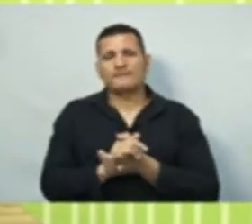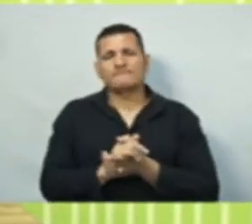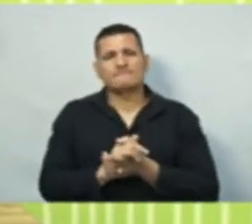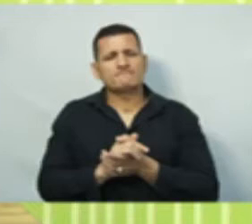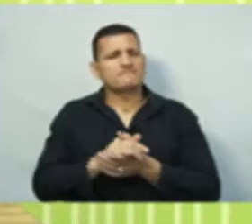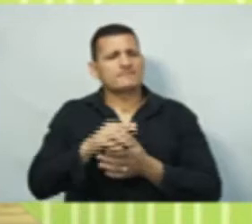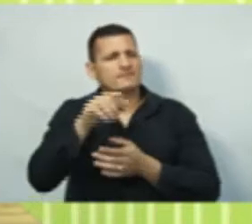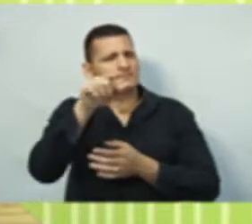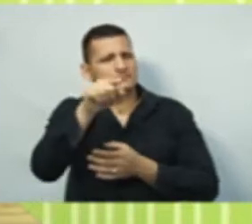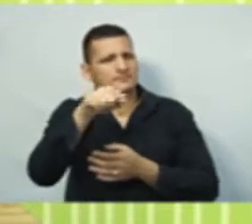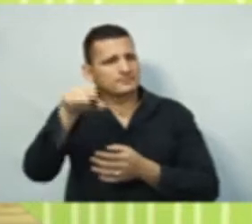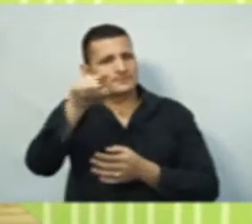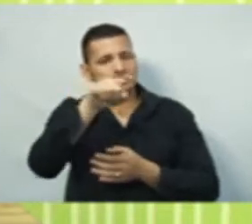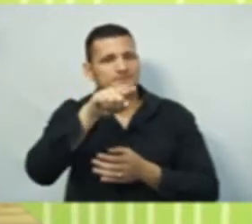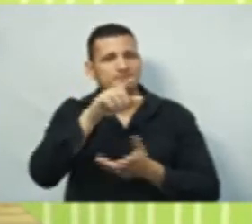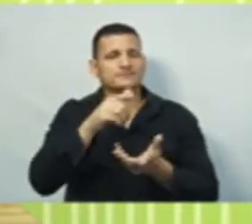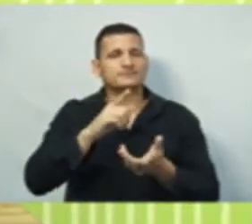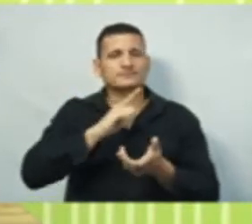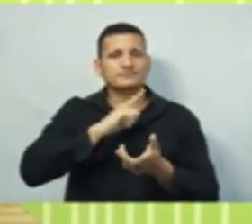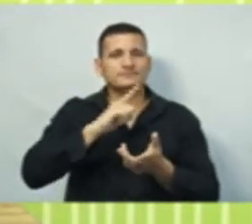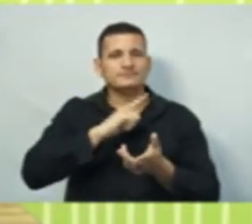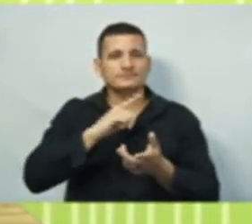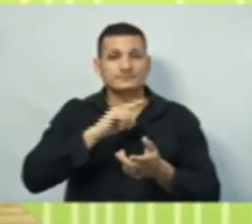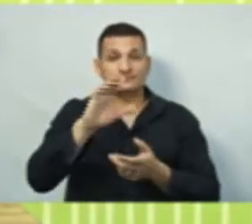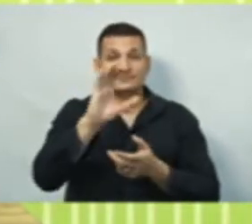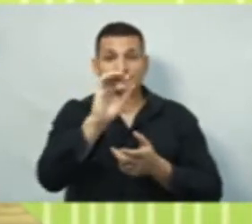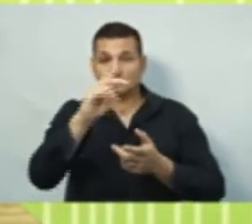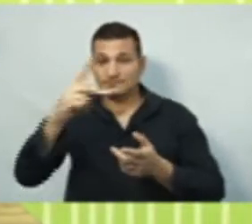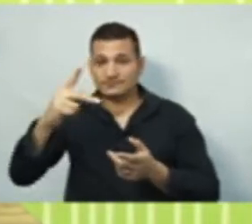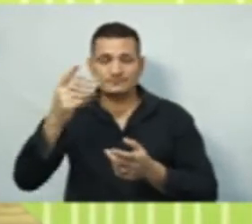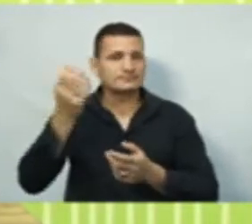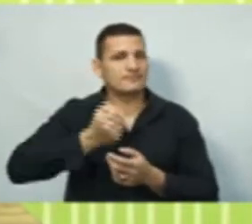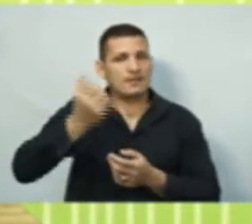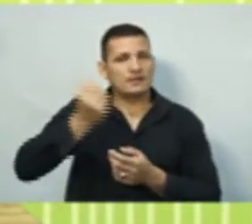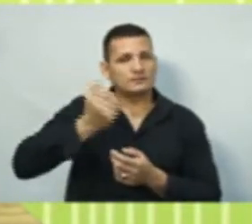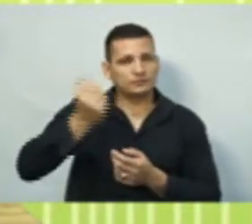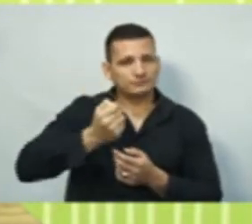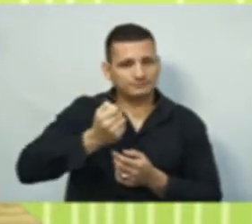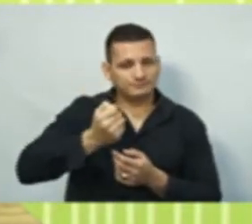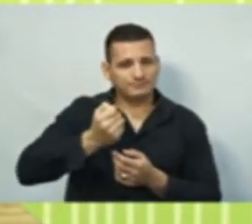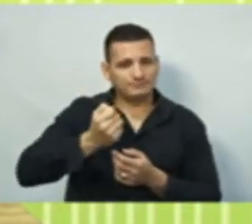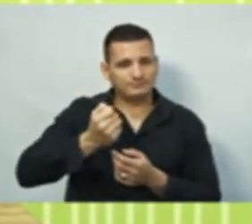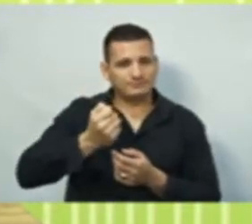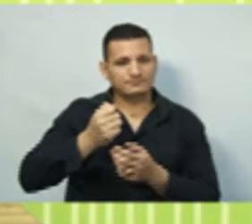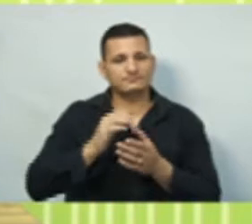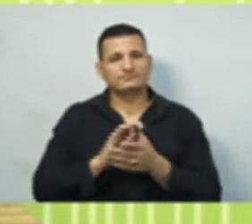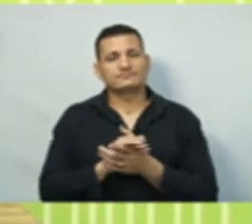que vocês aí têm uma cooperativa de leite.